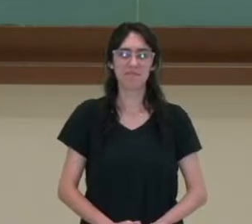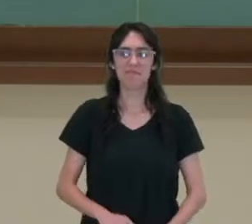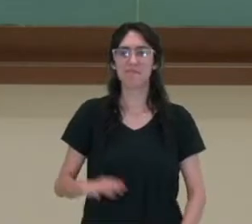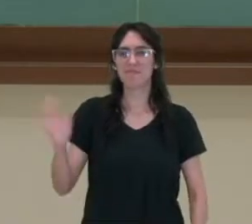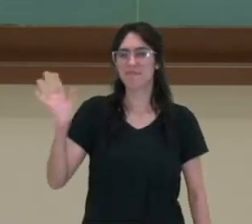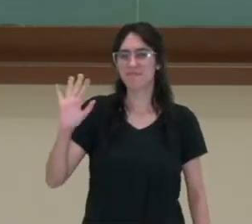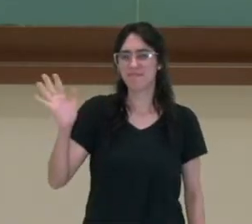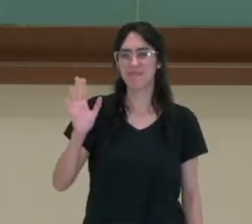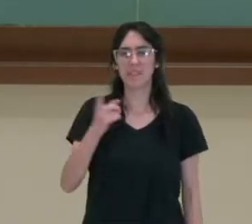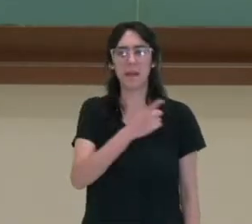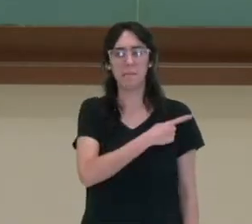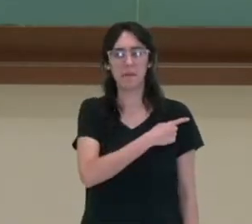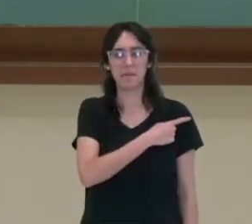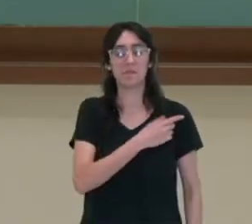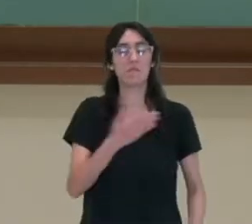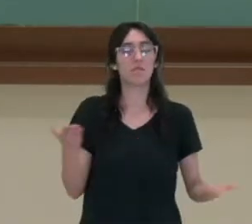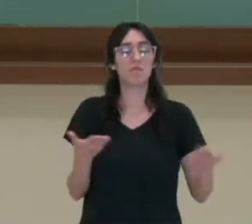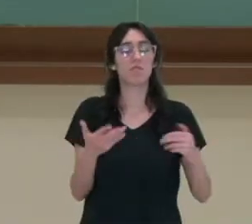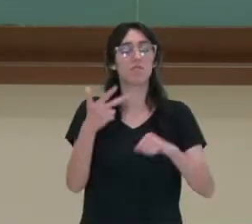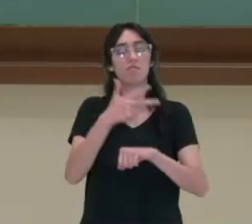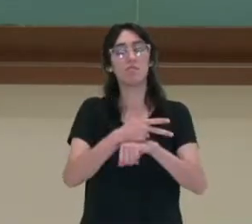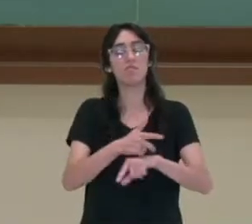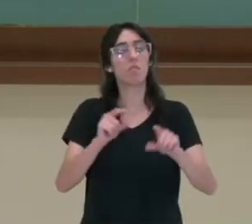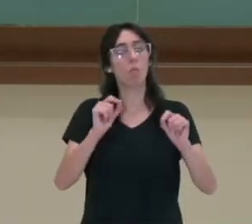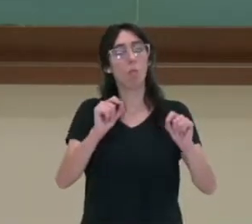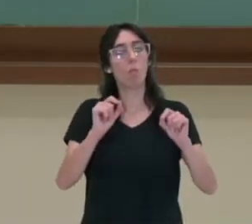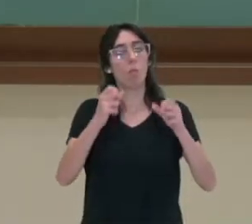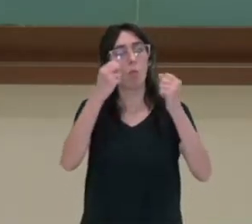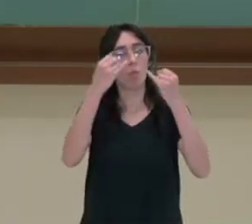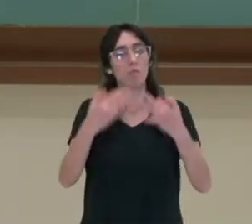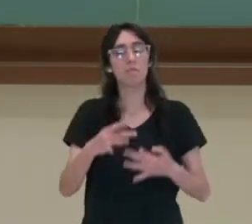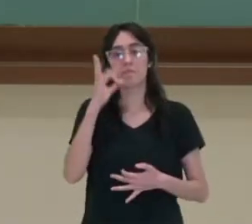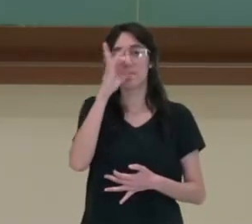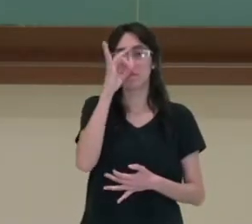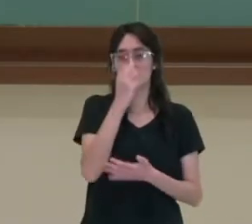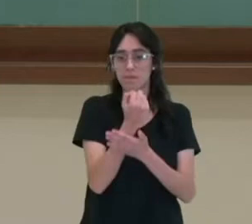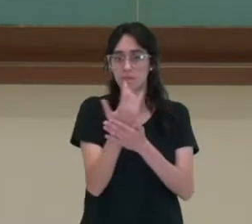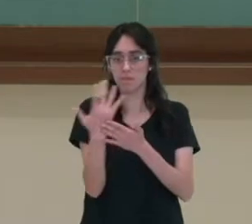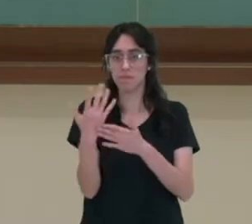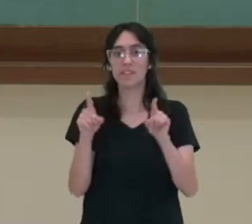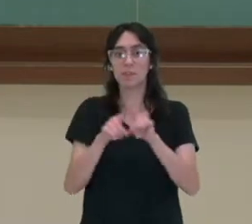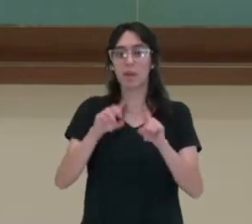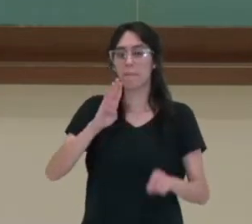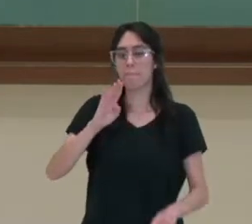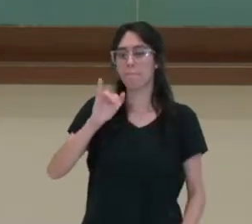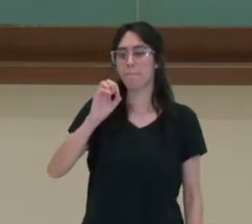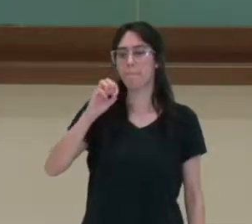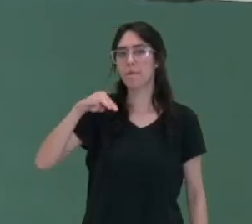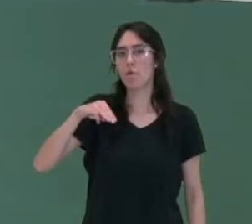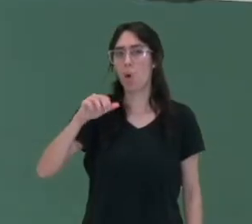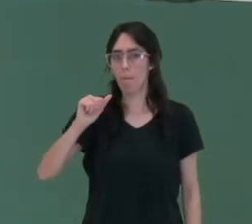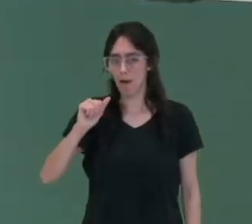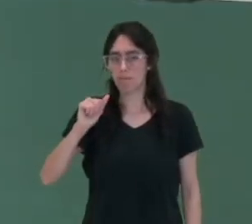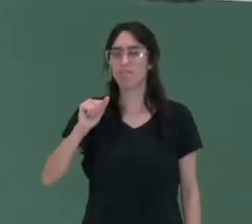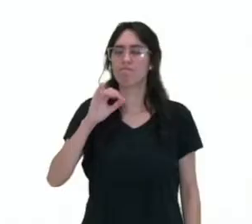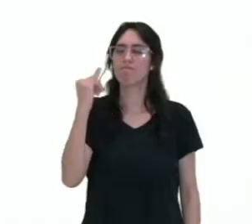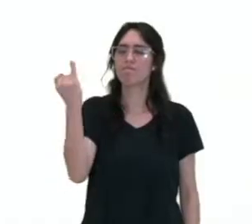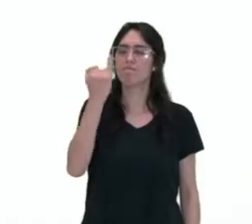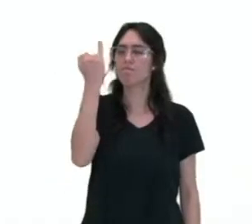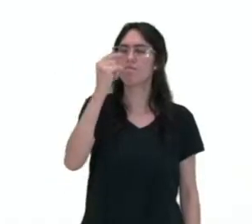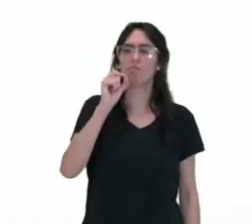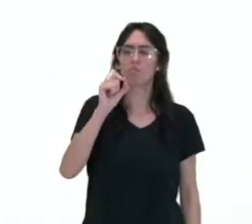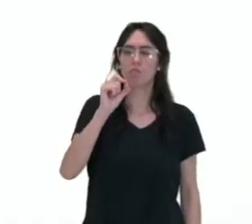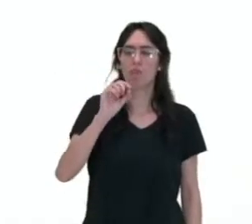Olá, estudantes da primeira série. Neste vídeo vamos falar sobre vegetação e sobre biomas. Mas é importante relembrarmos que bioma